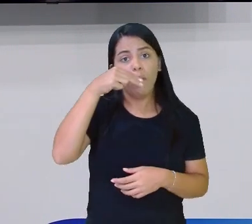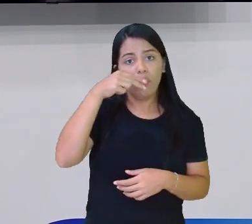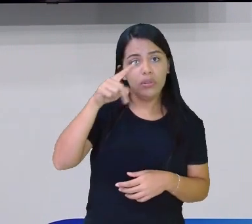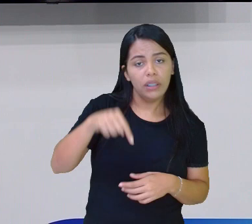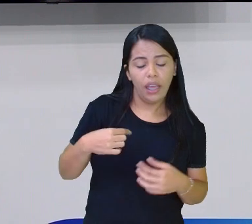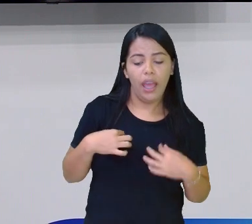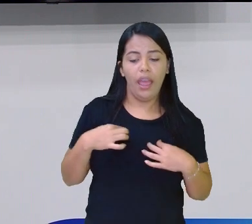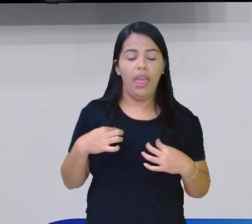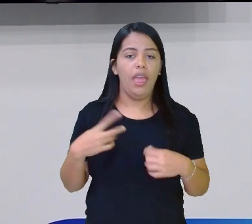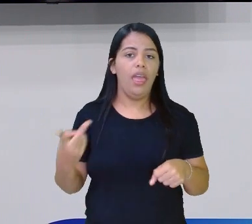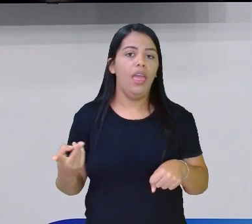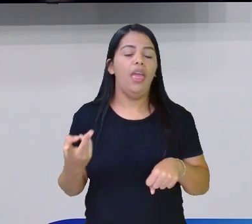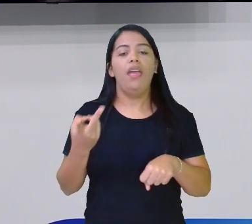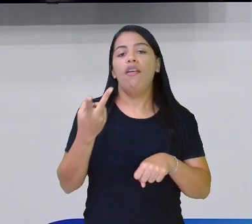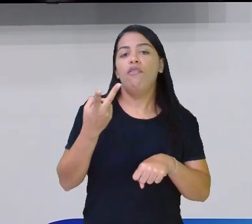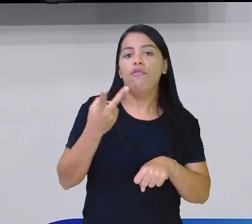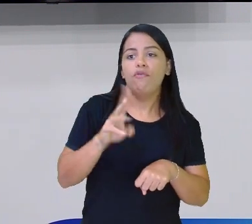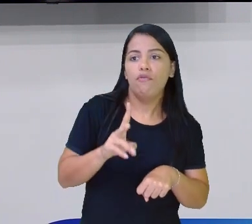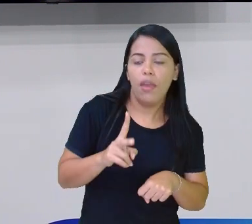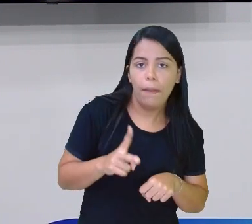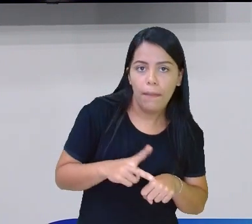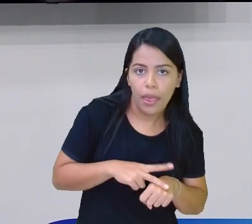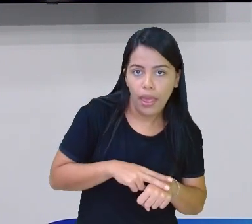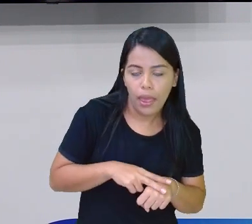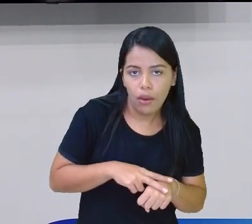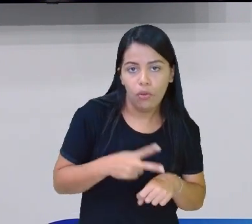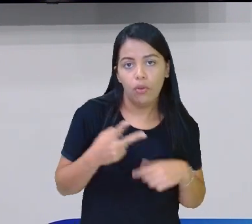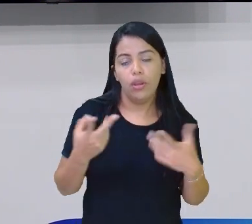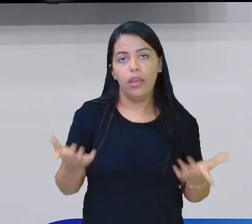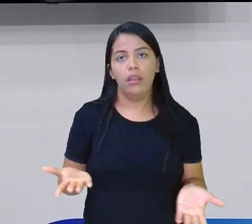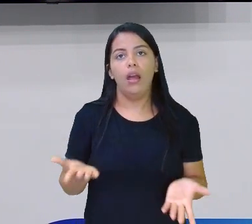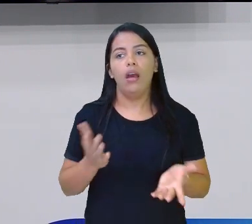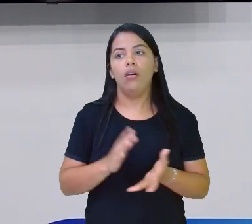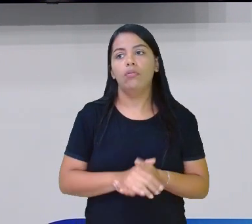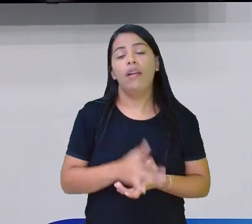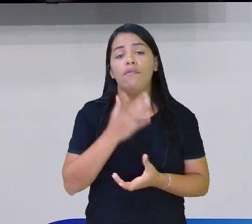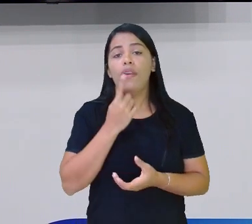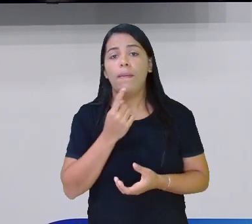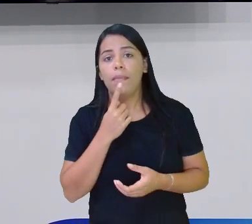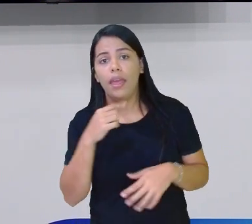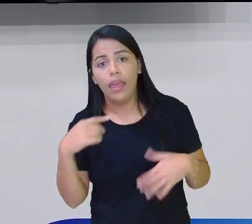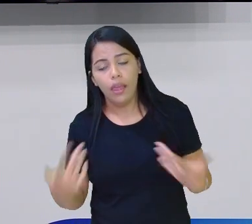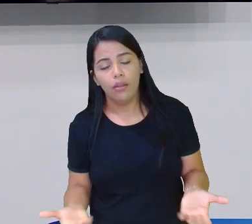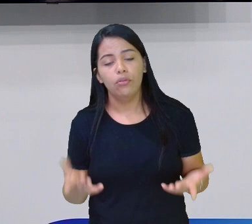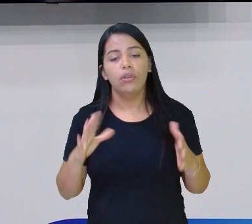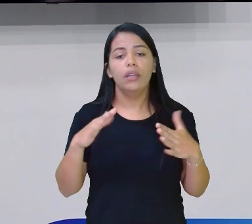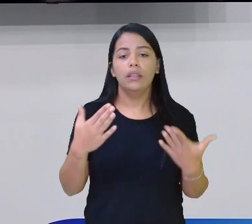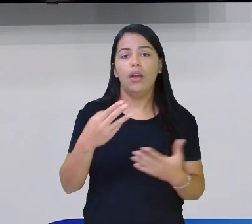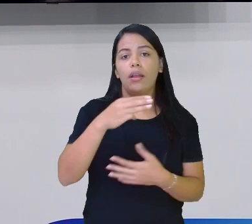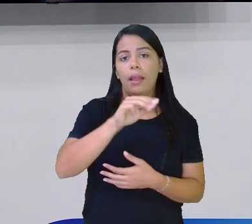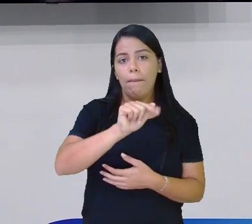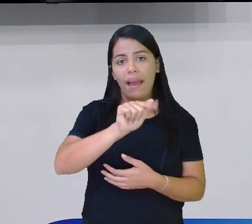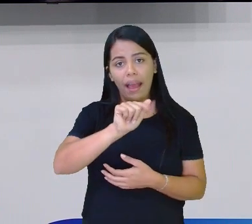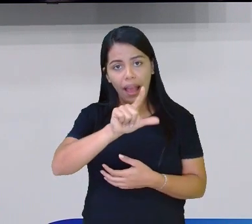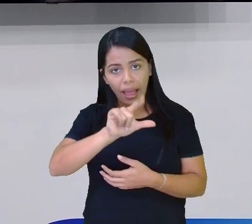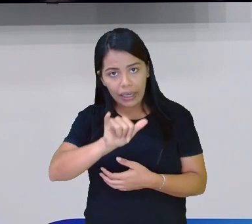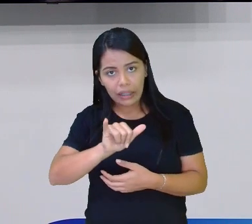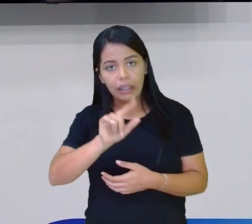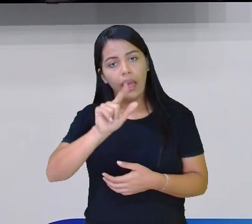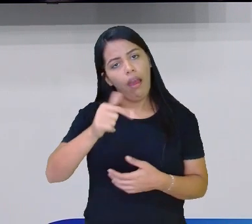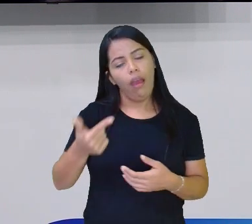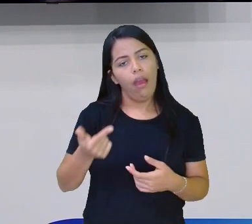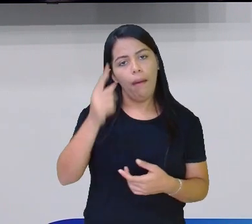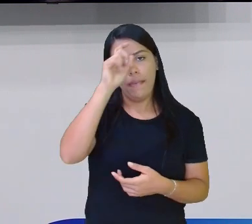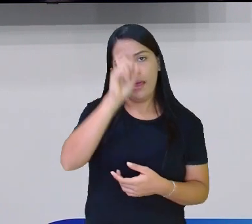são características que ficam ali e quando o leitor está observando, ele já sabe de quem é que está ali. Então,